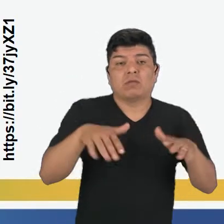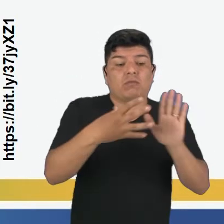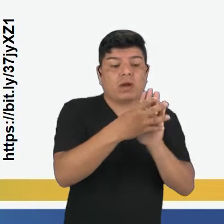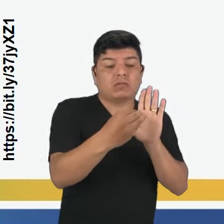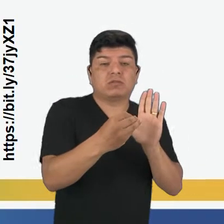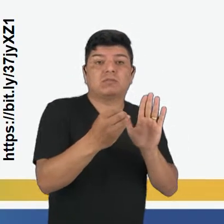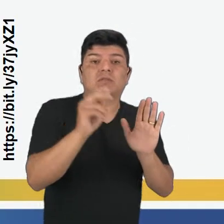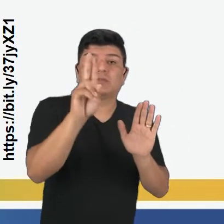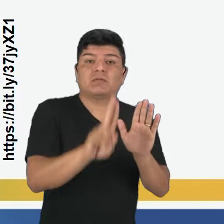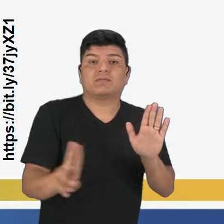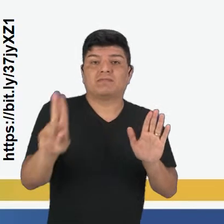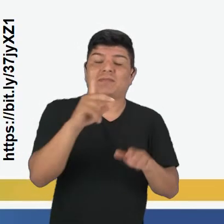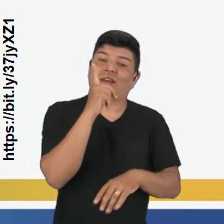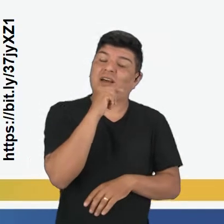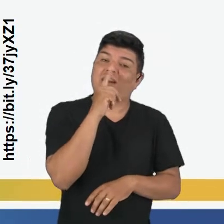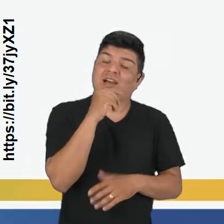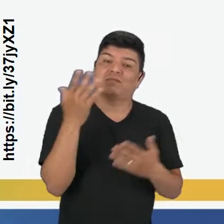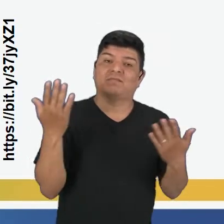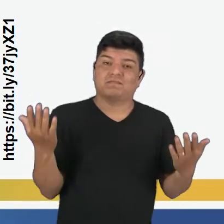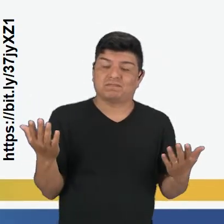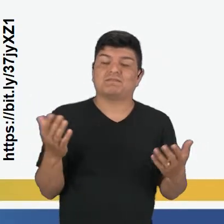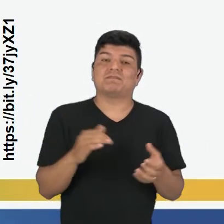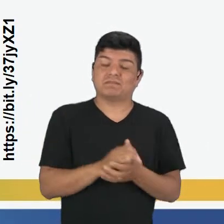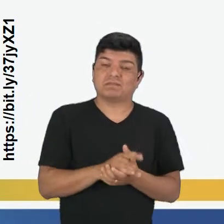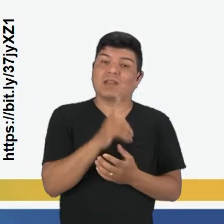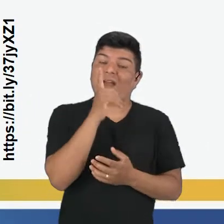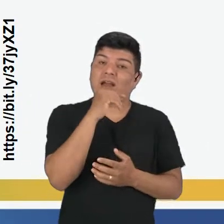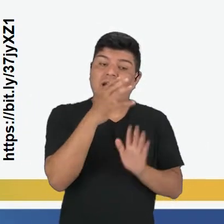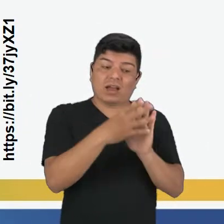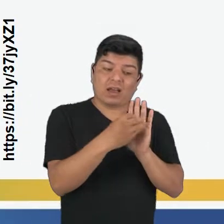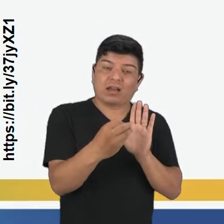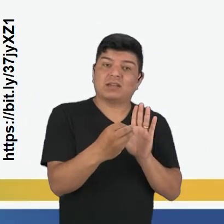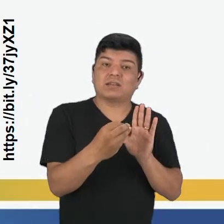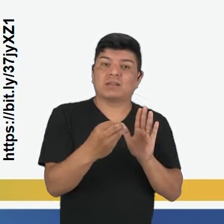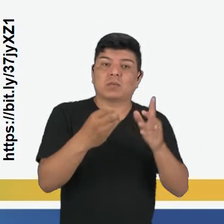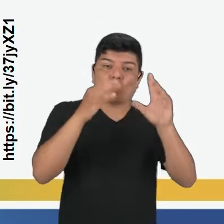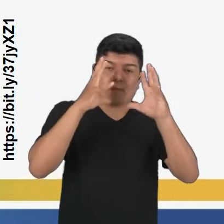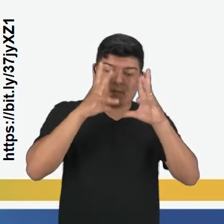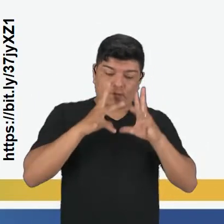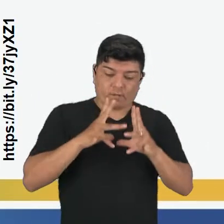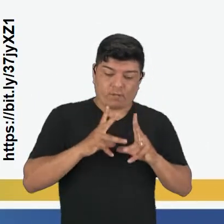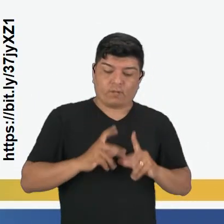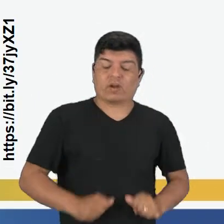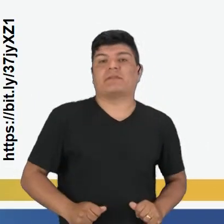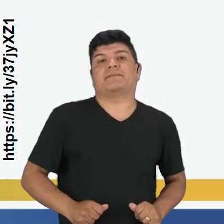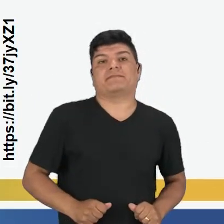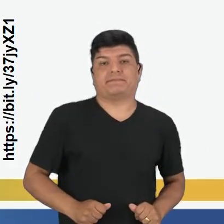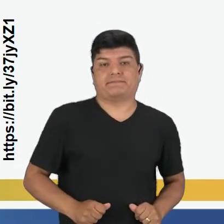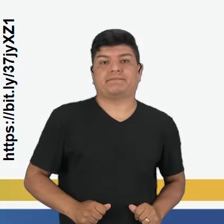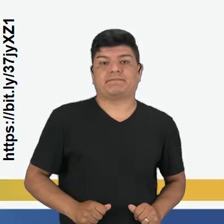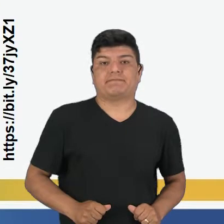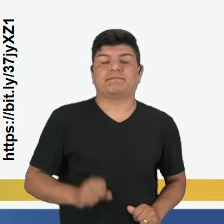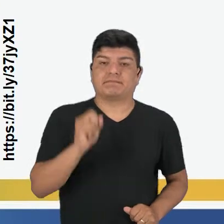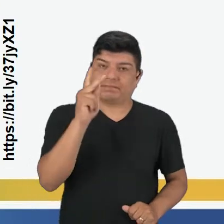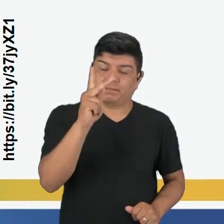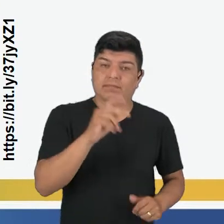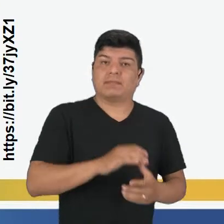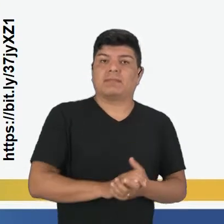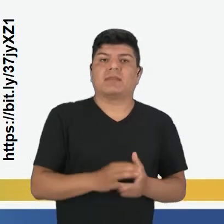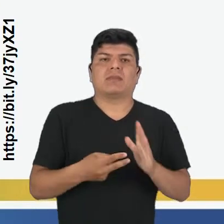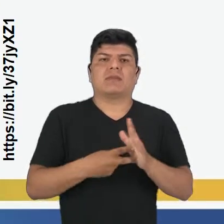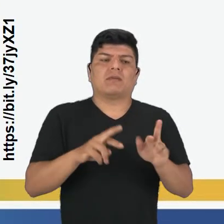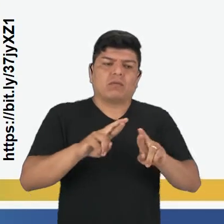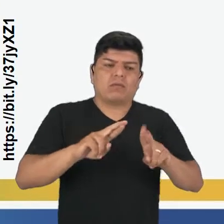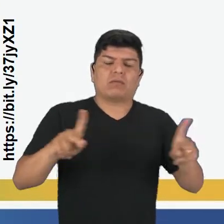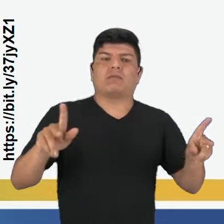que é usado no batismo? A água. A água simboliza o quê? Purificação. ok? Tá certo? Qual é a diferença entre